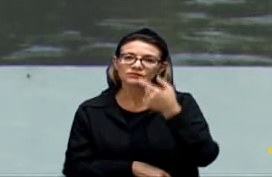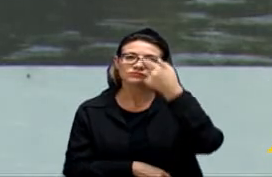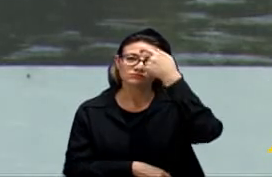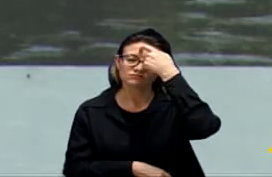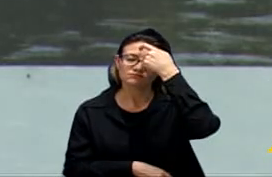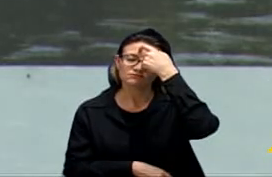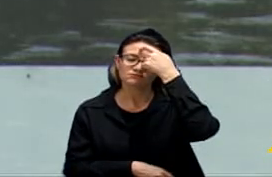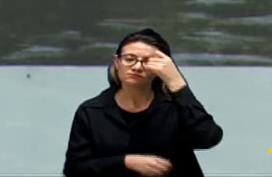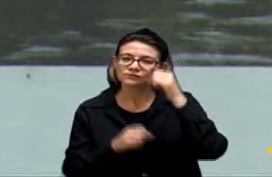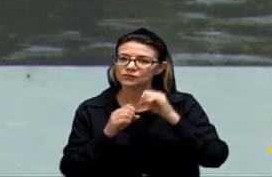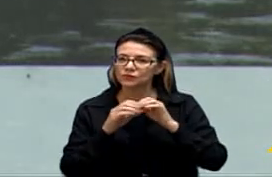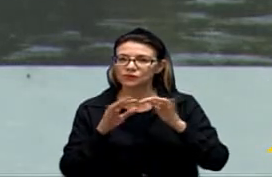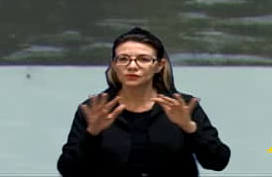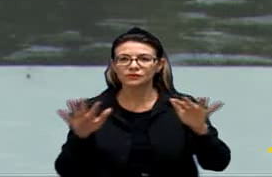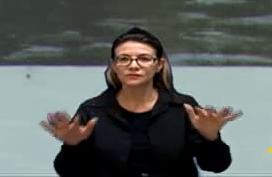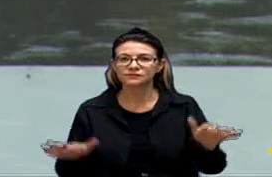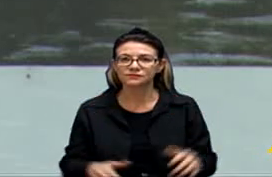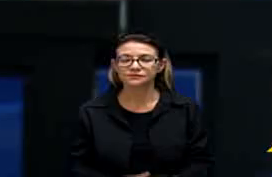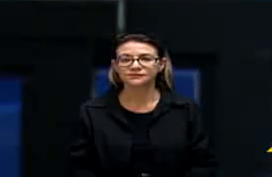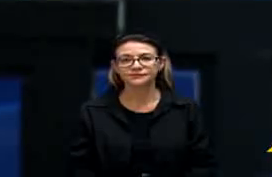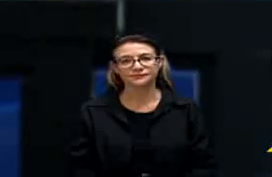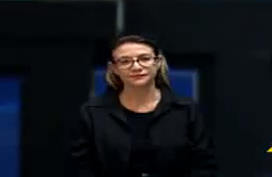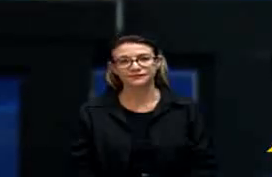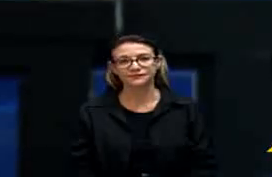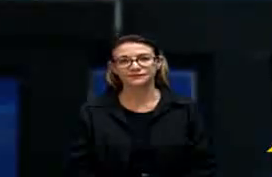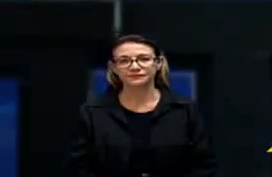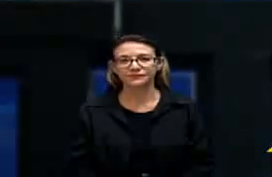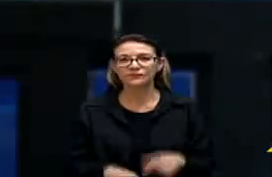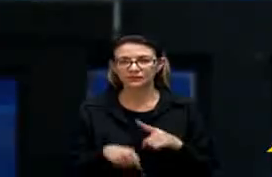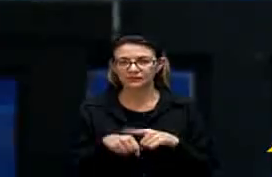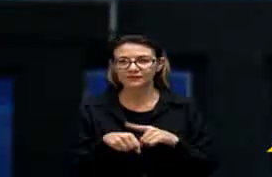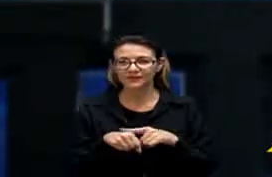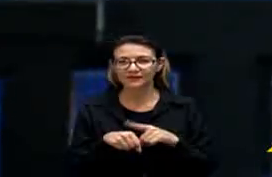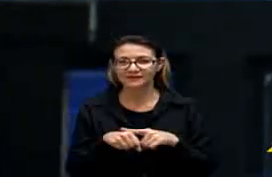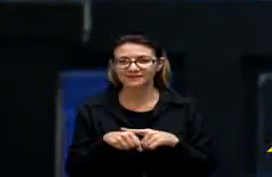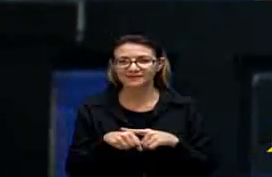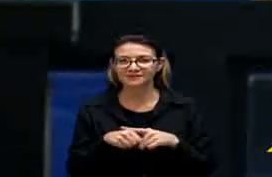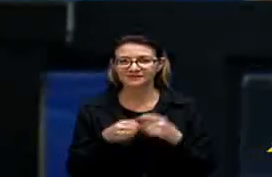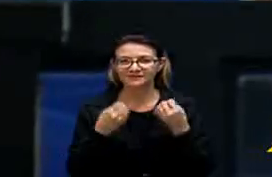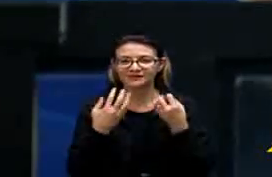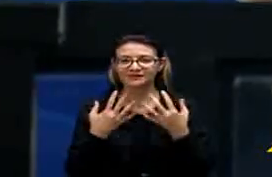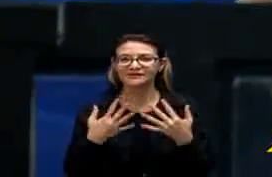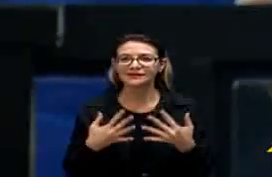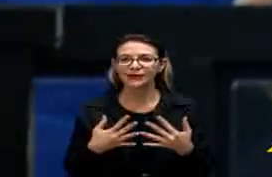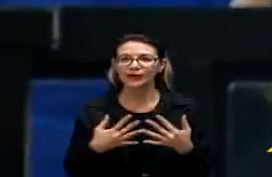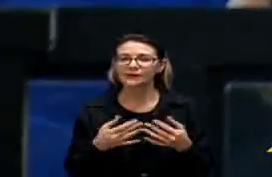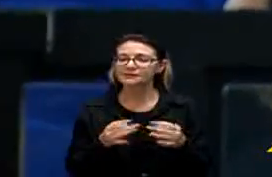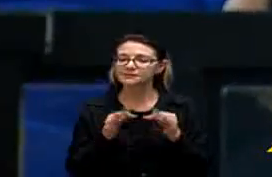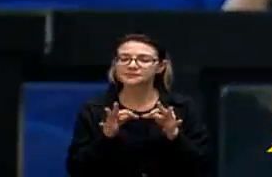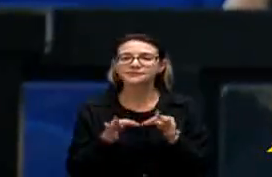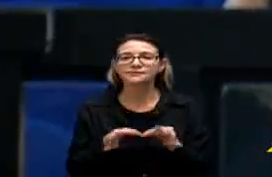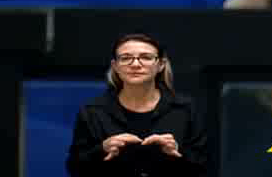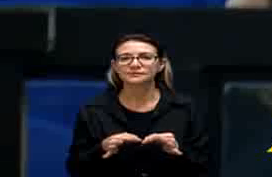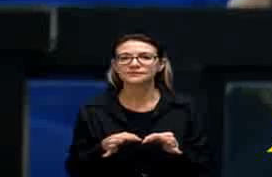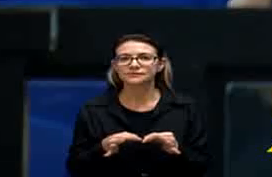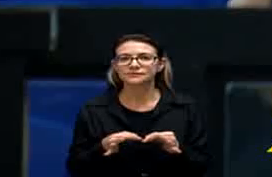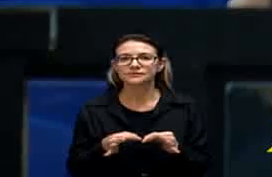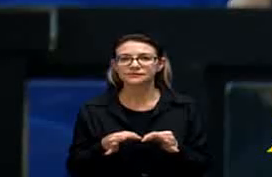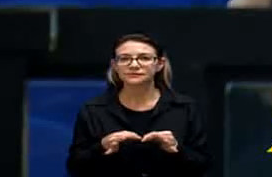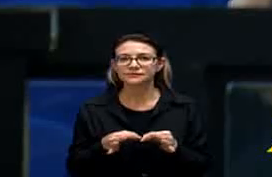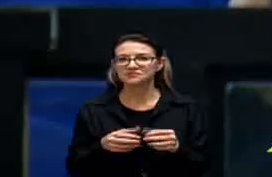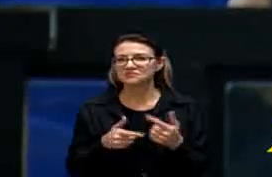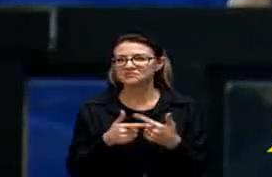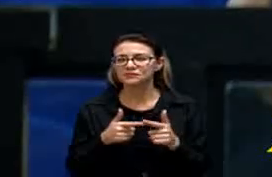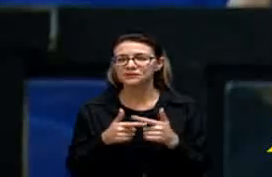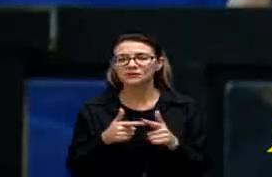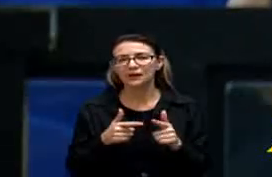falar a era por favor Tá eu vou usar do meu tempo que o senhor colocou tá absolutamente correto não vejo o problema maior com os